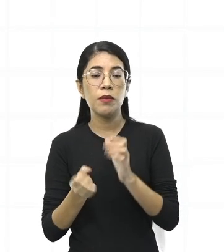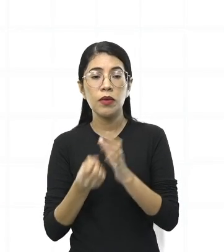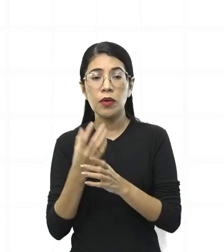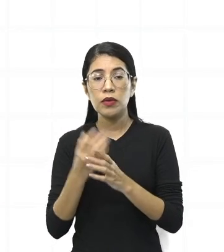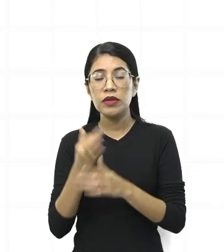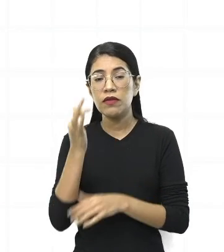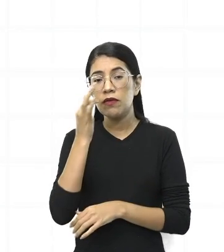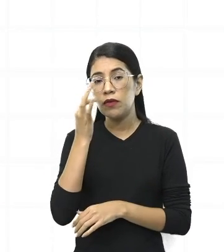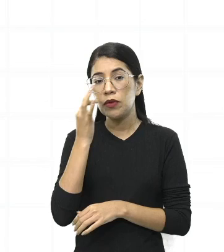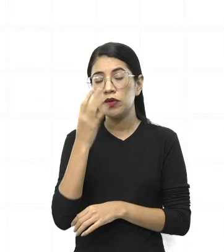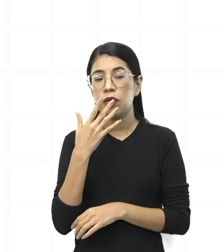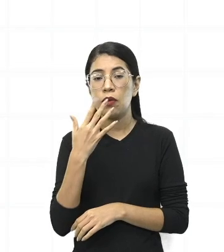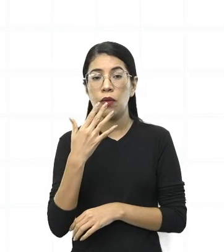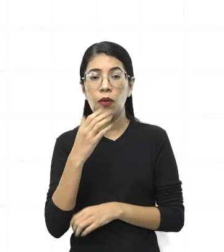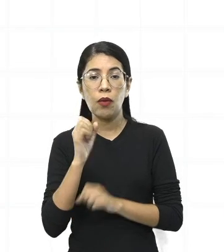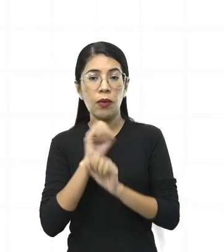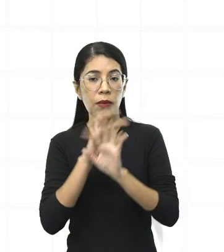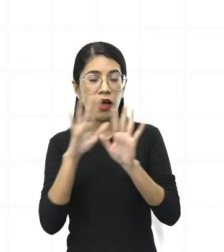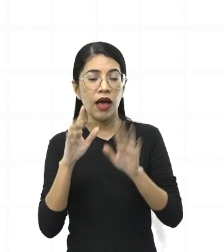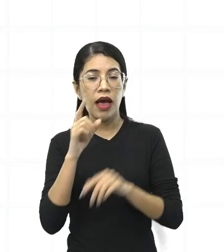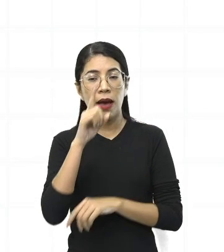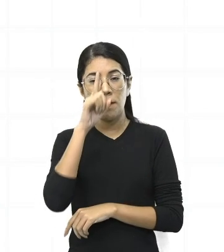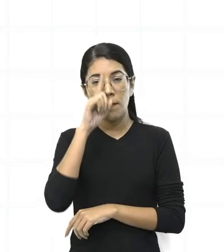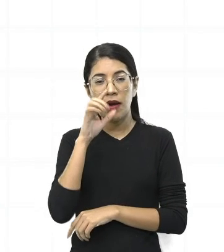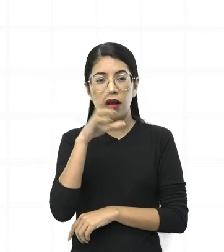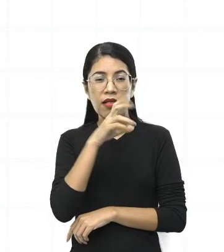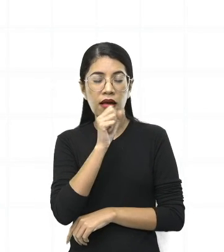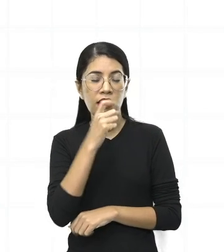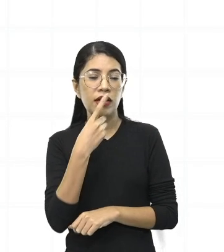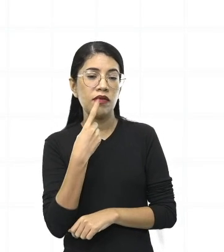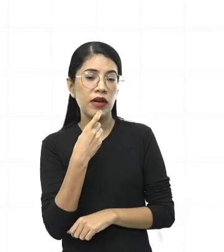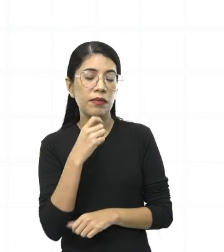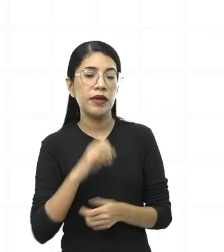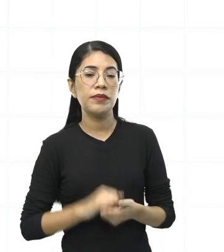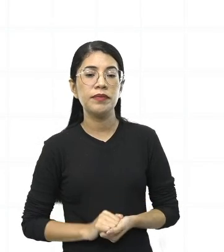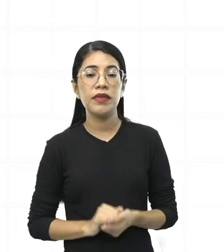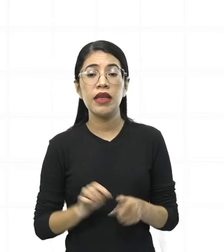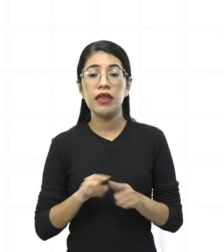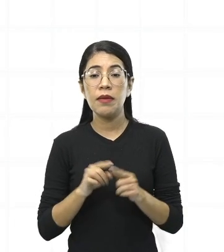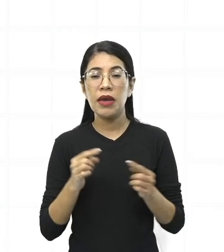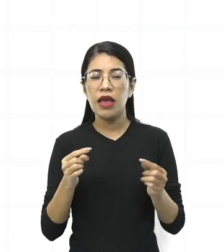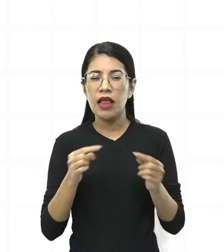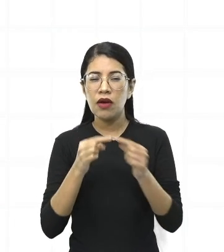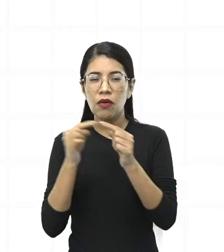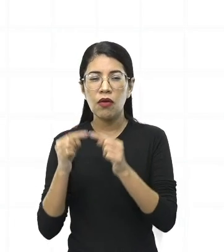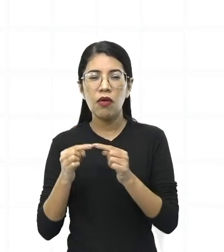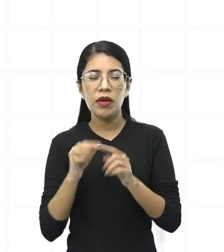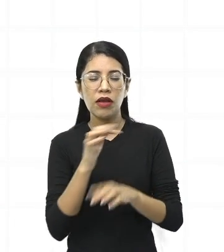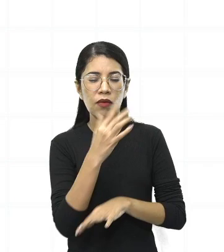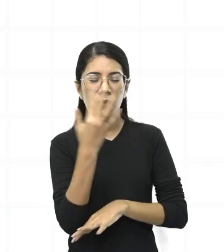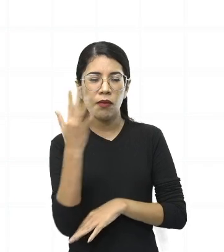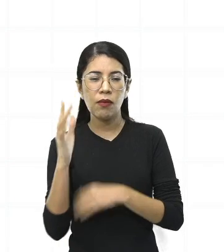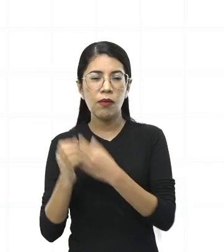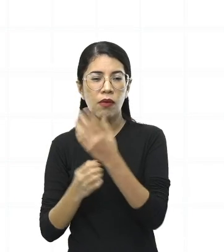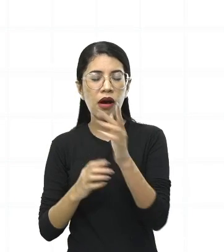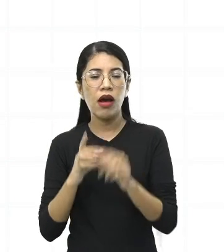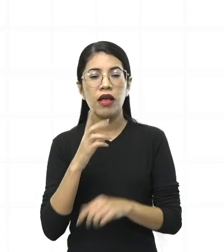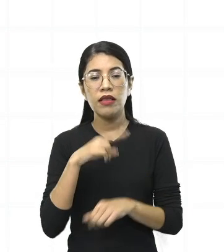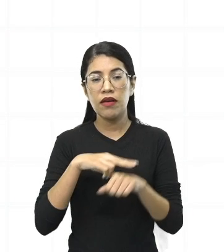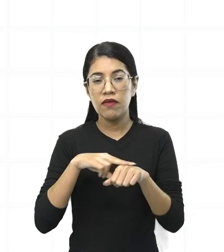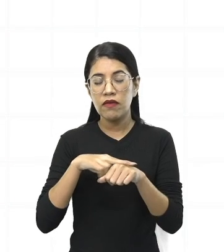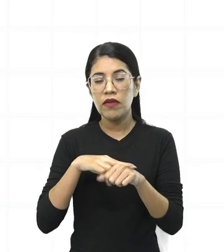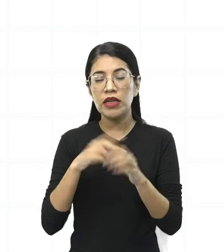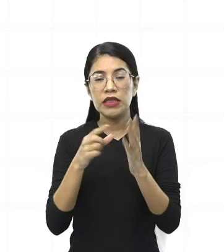cores chamativas, amarelo, laranja, vermelho. Essas cores, além de contrastarem com o verde das folhas, também indicam que